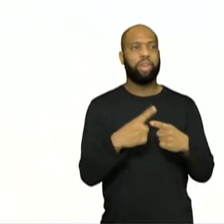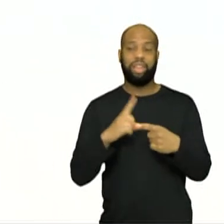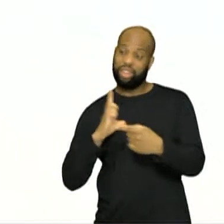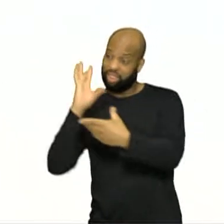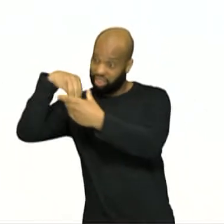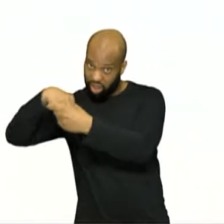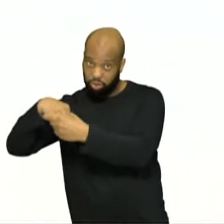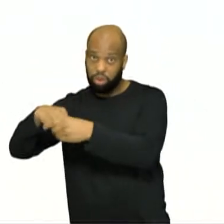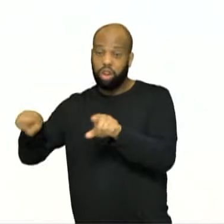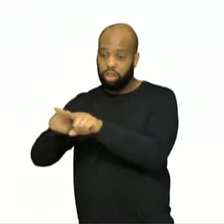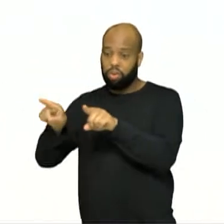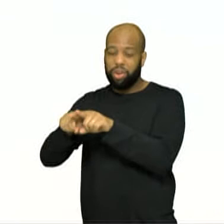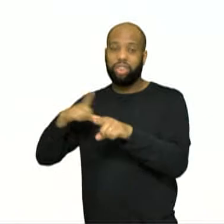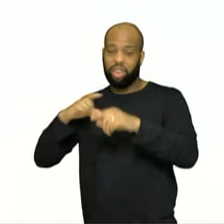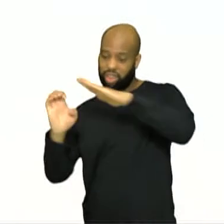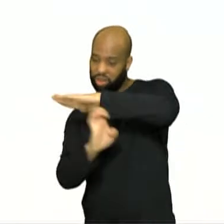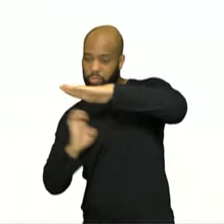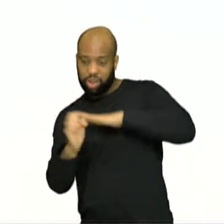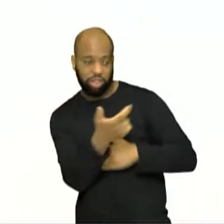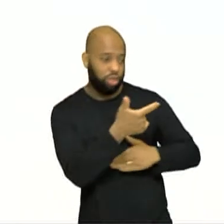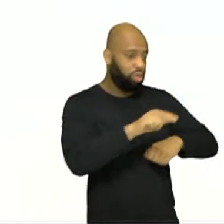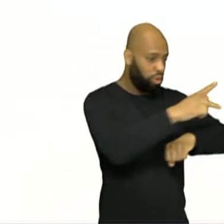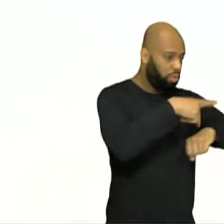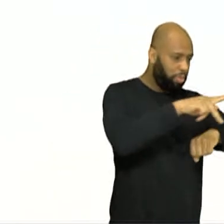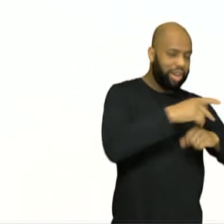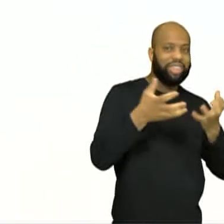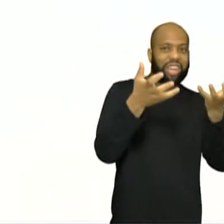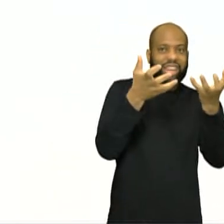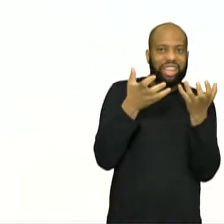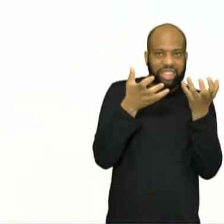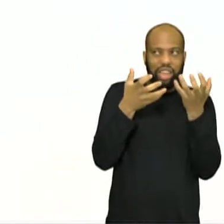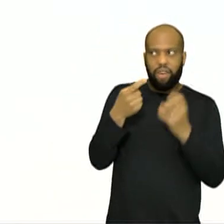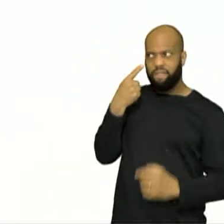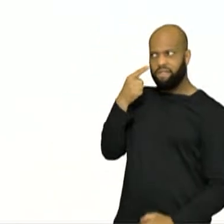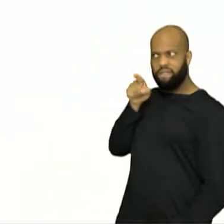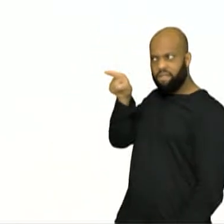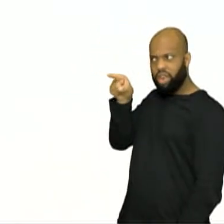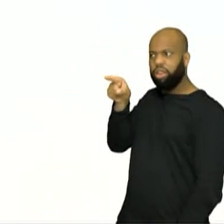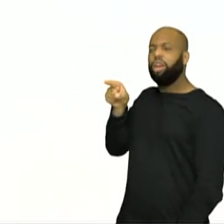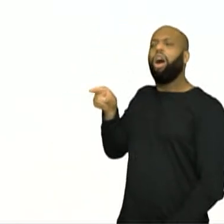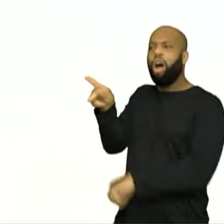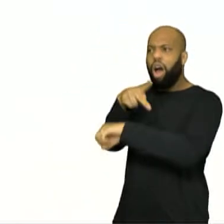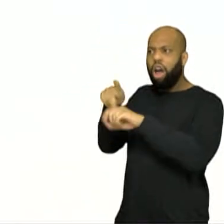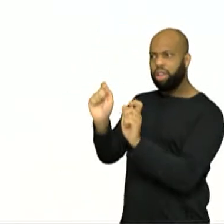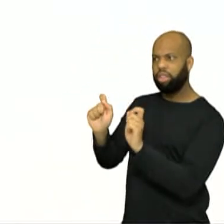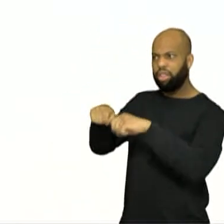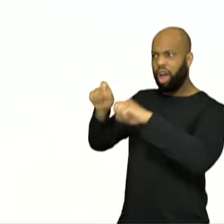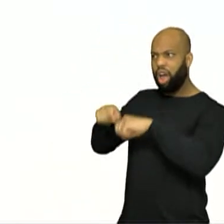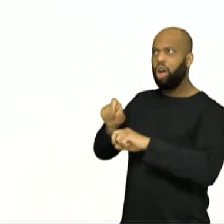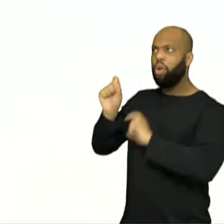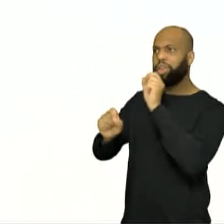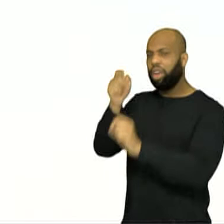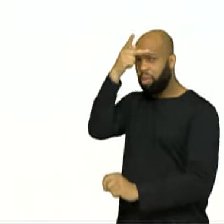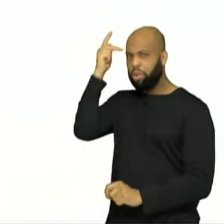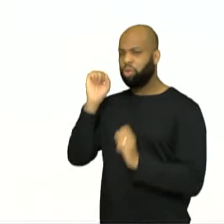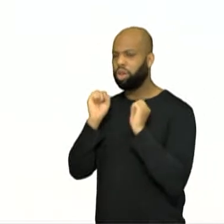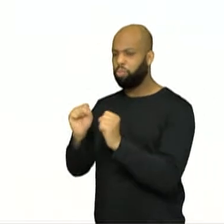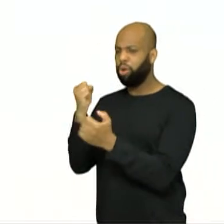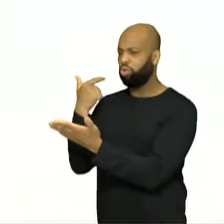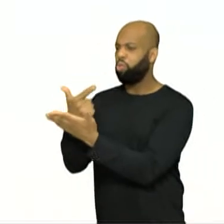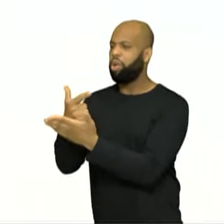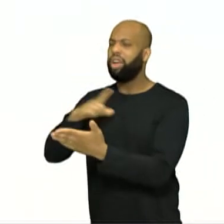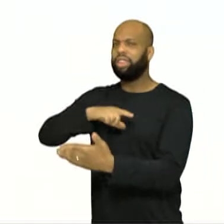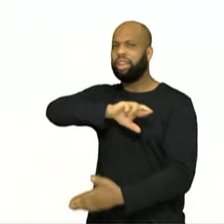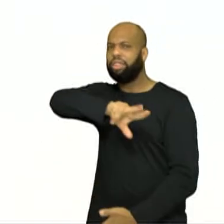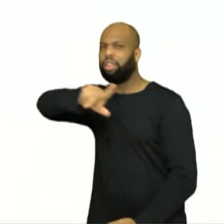interno, também empresas de fora estão imaginando nesses países potenciais consumidores dentro de vários